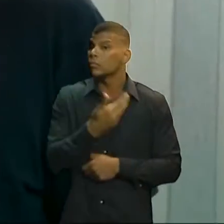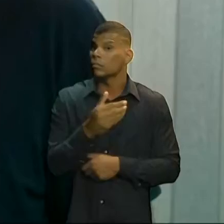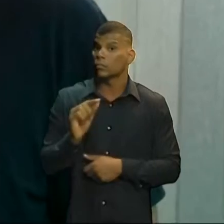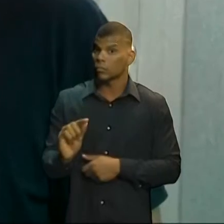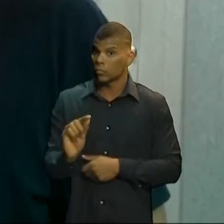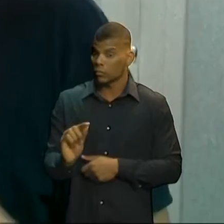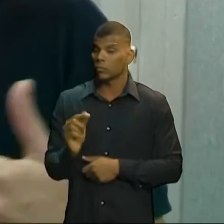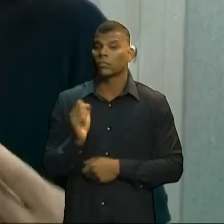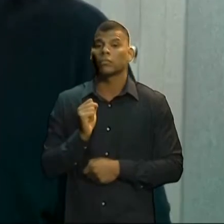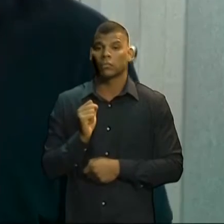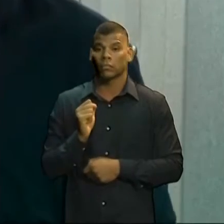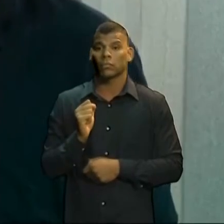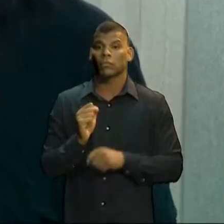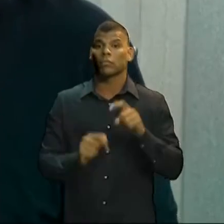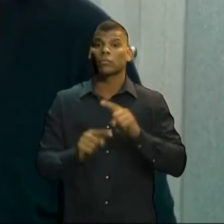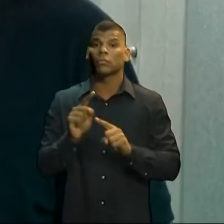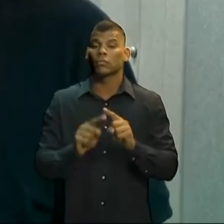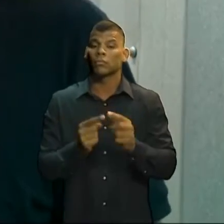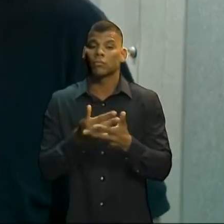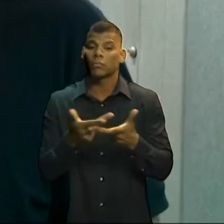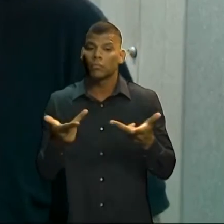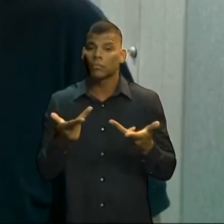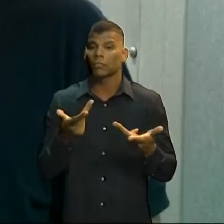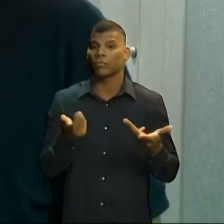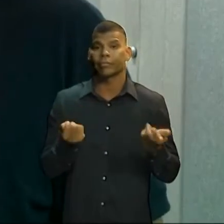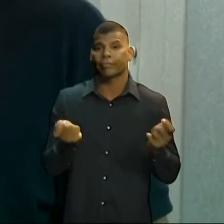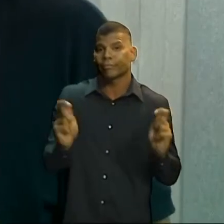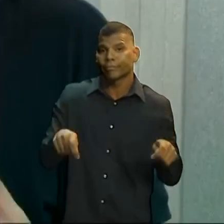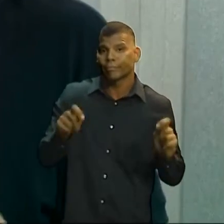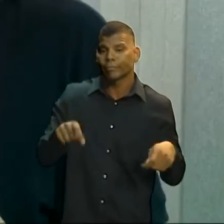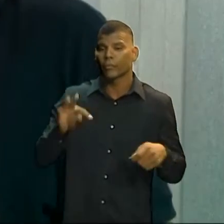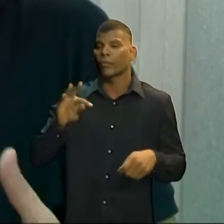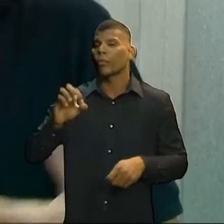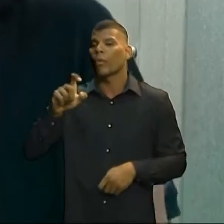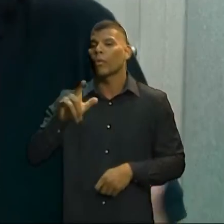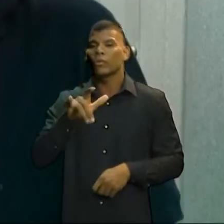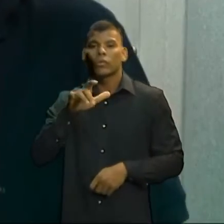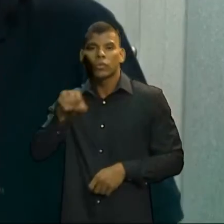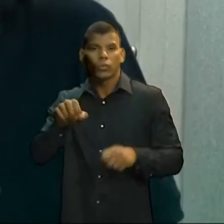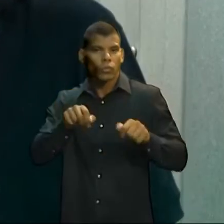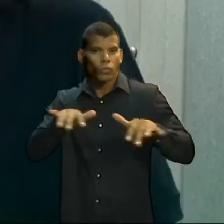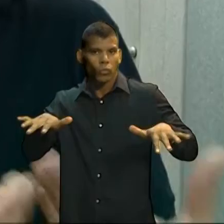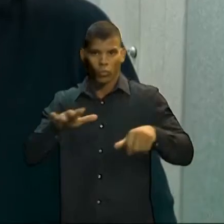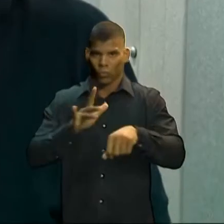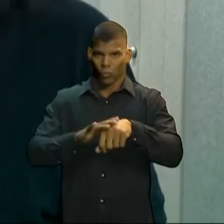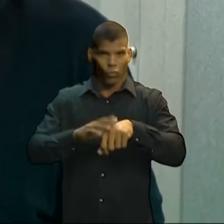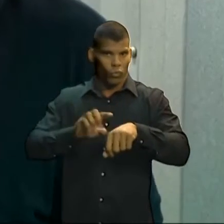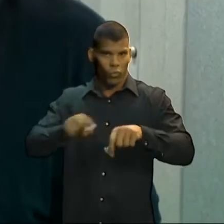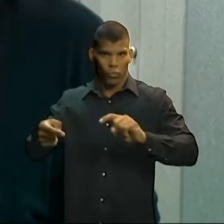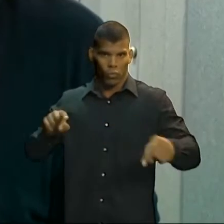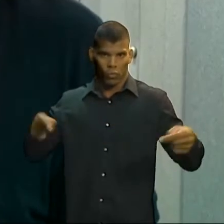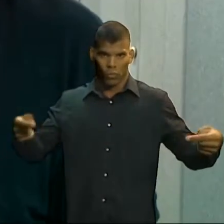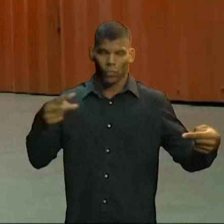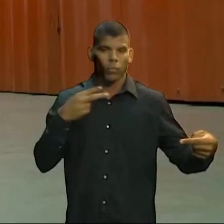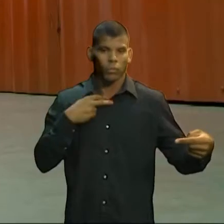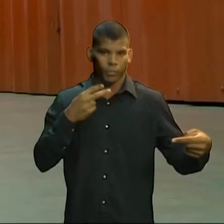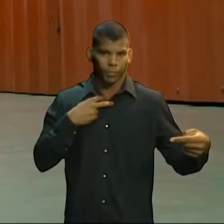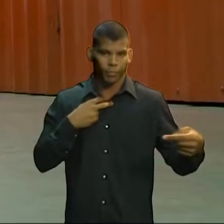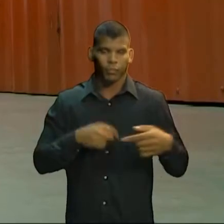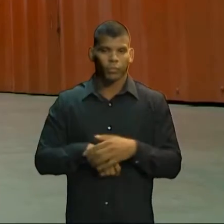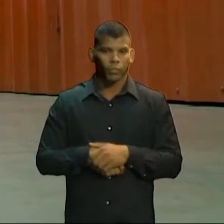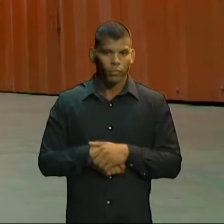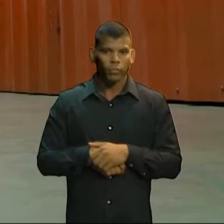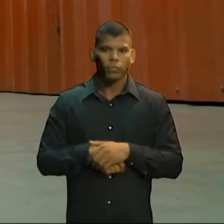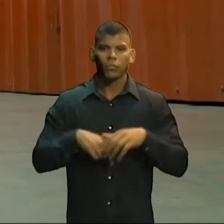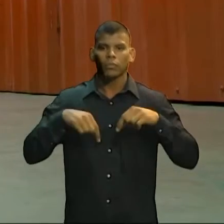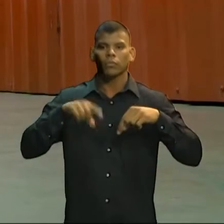não armazene materiais inflamáveis, materiais tóxicos e que possam trazer risco para os outros locatários, né? E aqui acaba